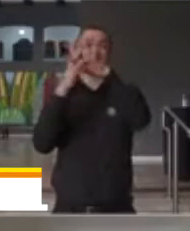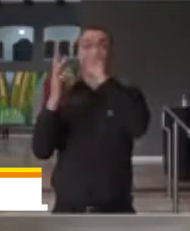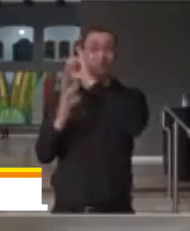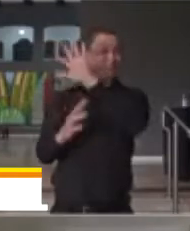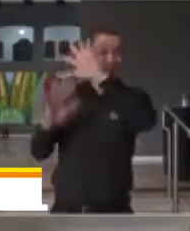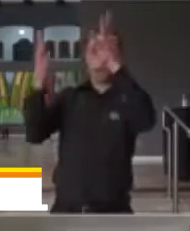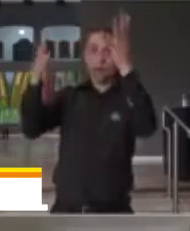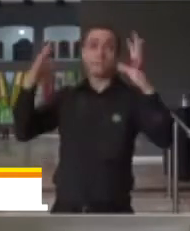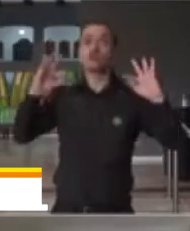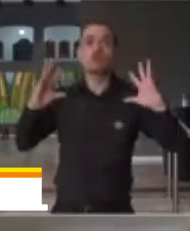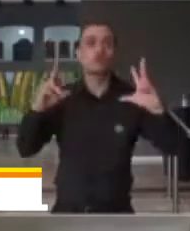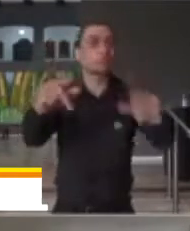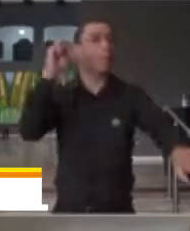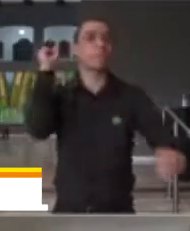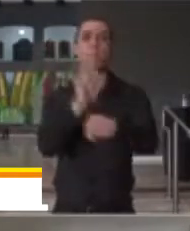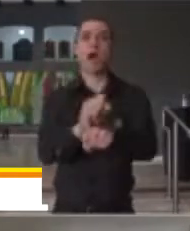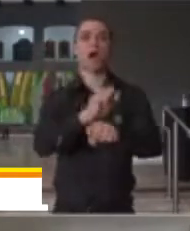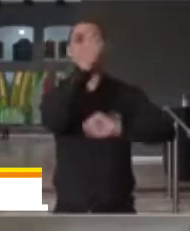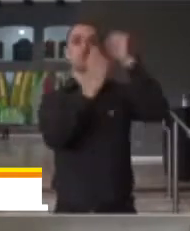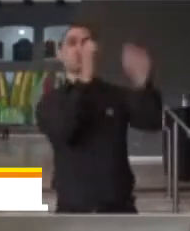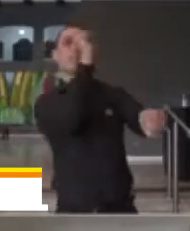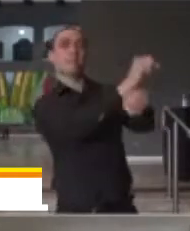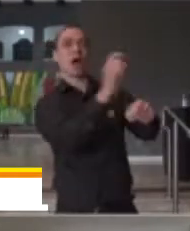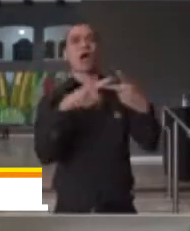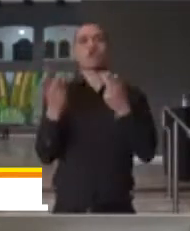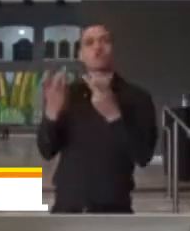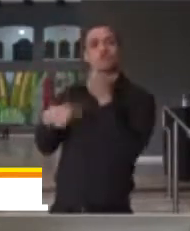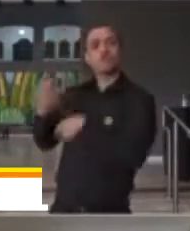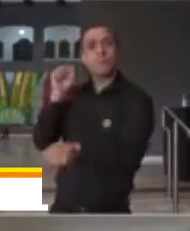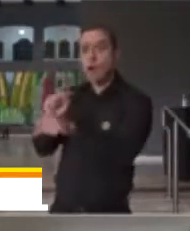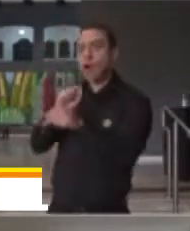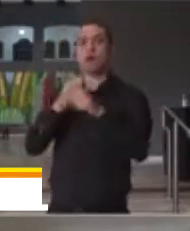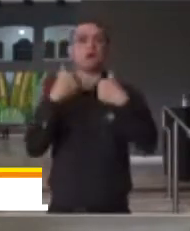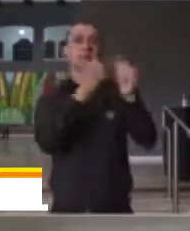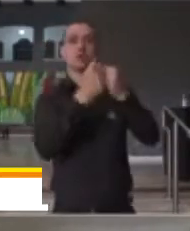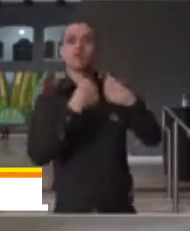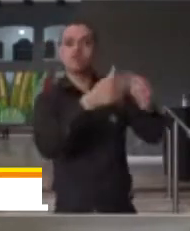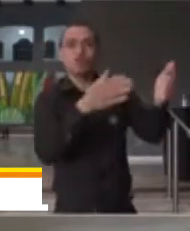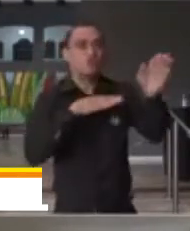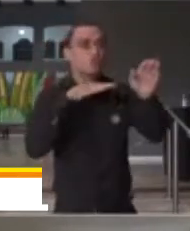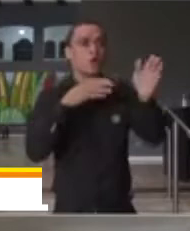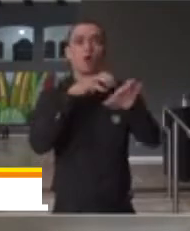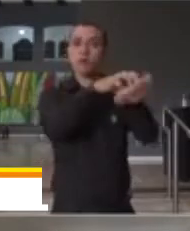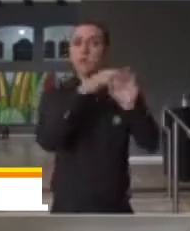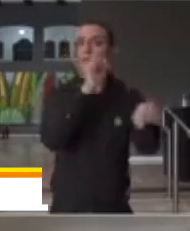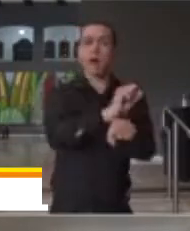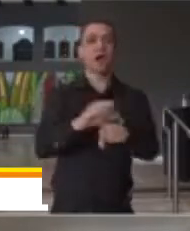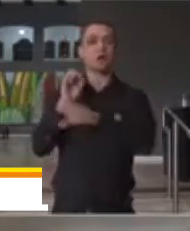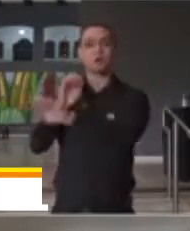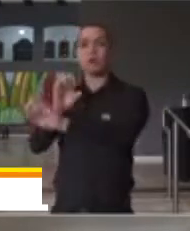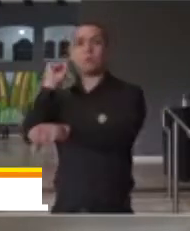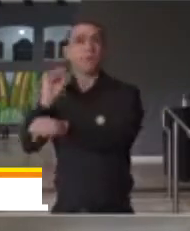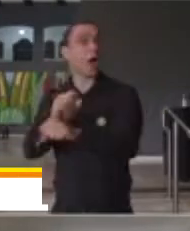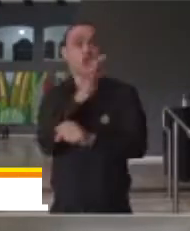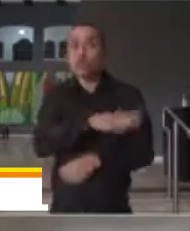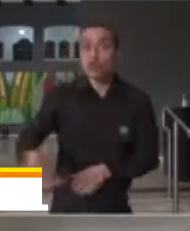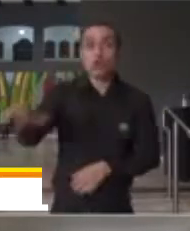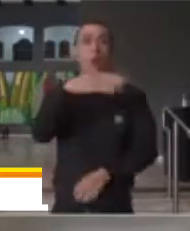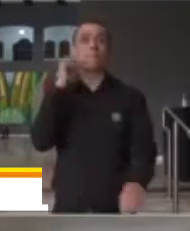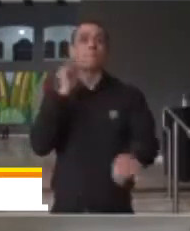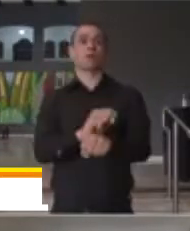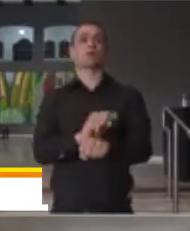paralisa tudo paralisa indústria eo comércio transportes e serviços à educação tudo